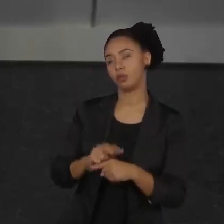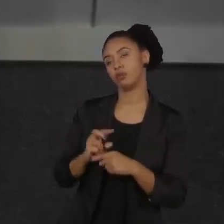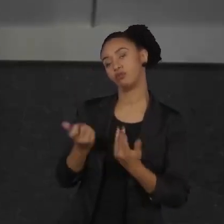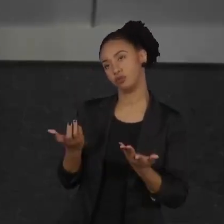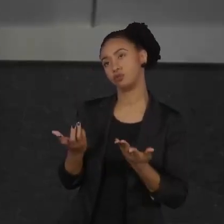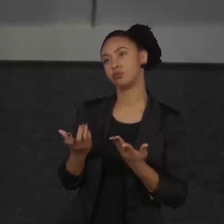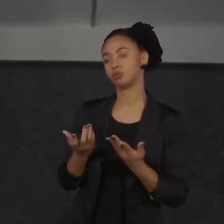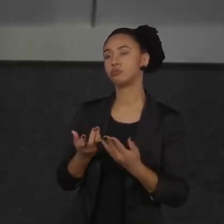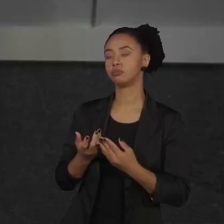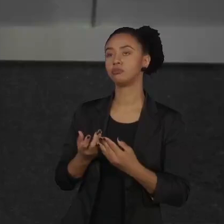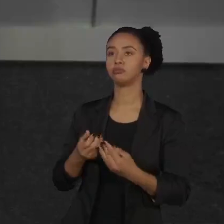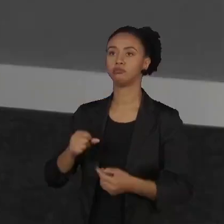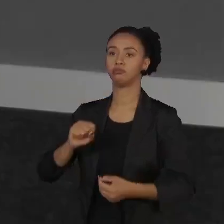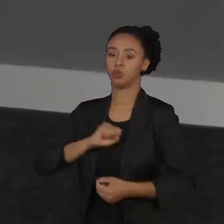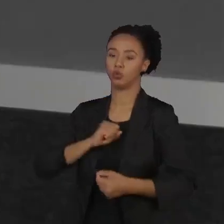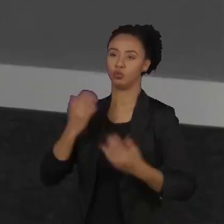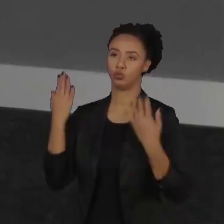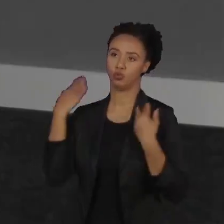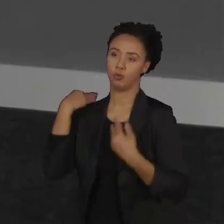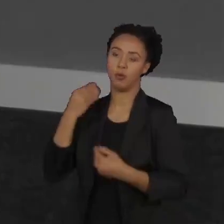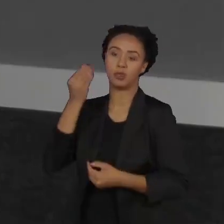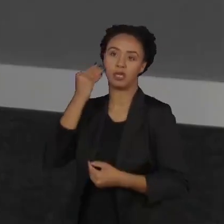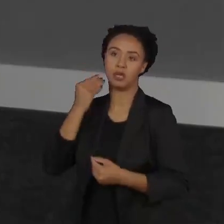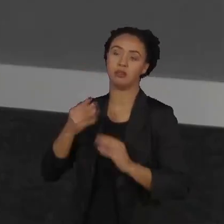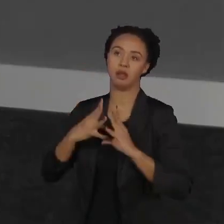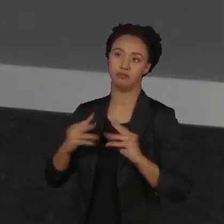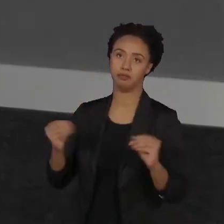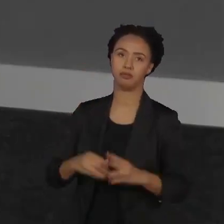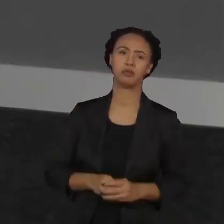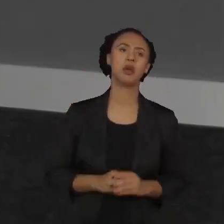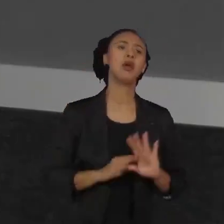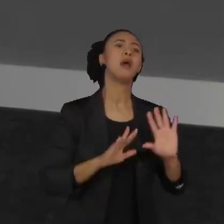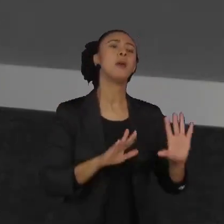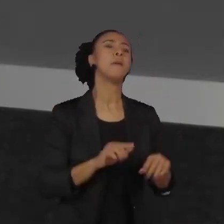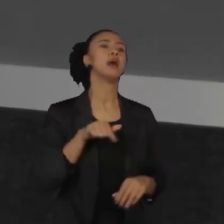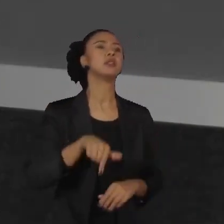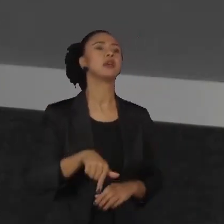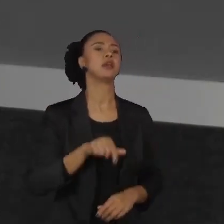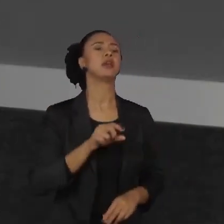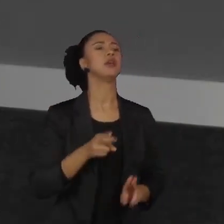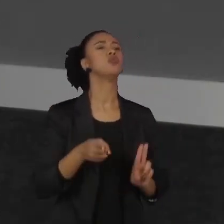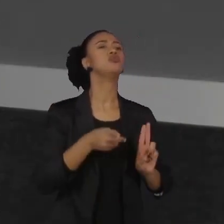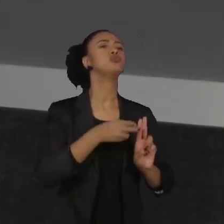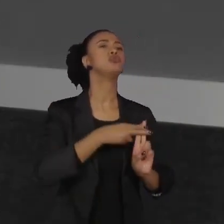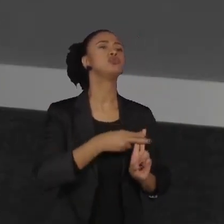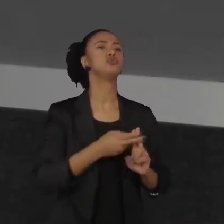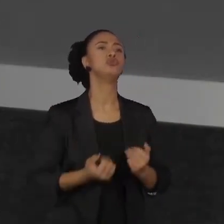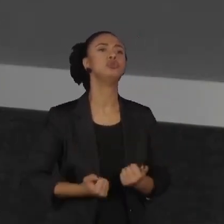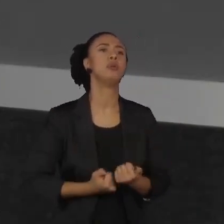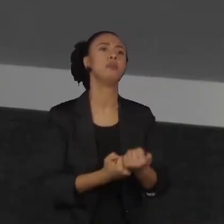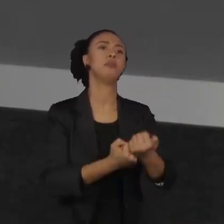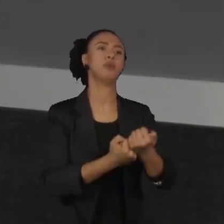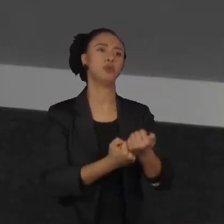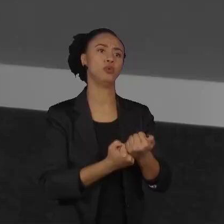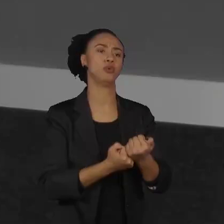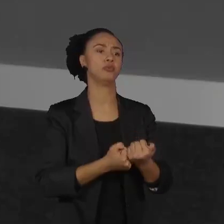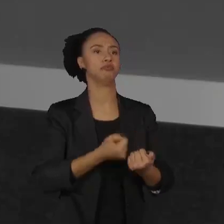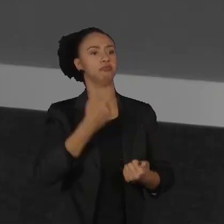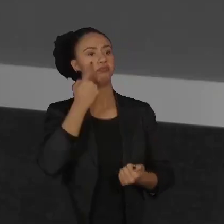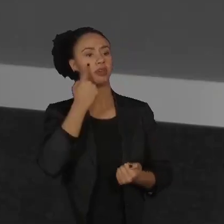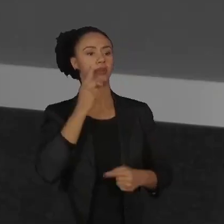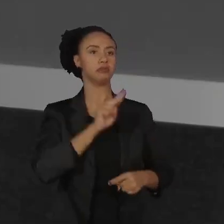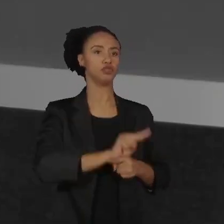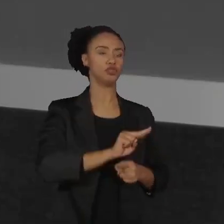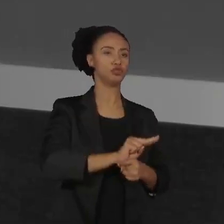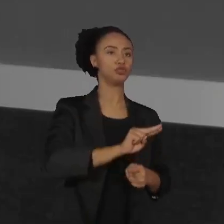do organismo, do pulmão ou do organismo. Qual é o suporte que o Sistema Único de Saúde dá, tanto do ponto de vista da prevenção